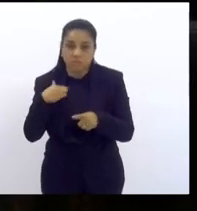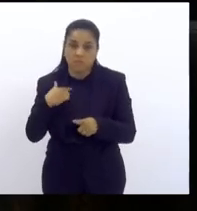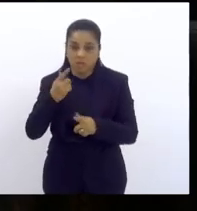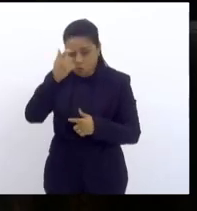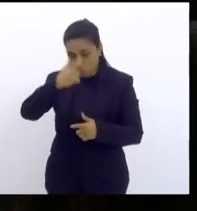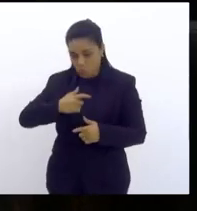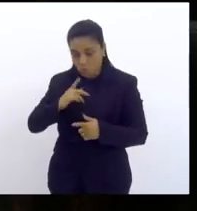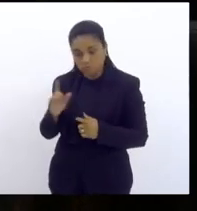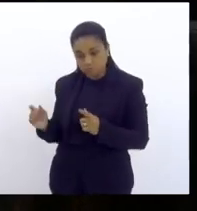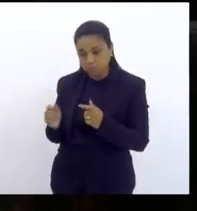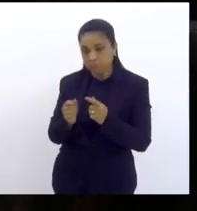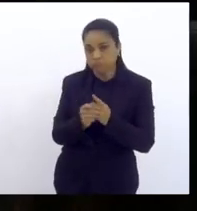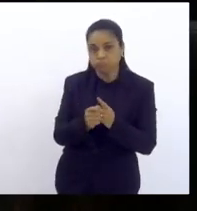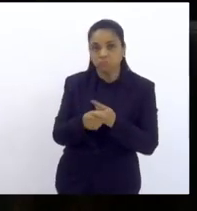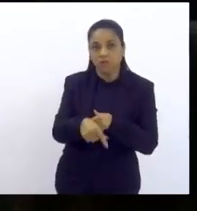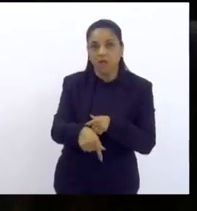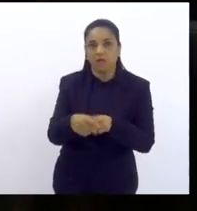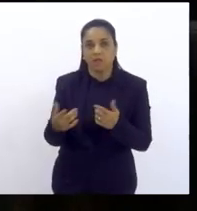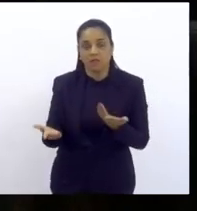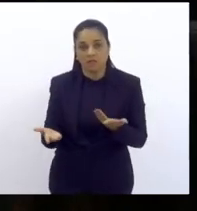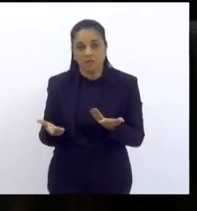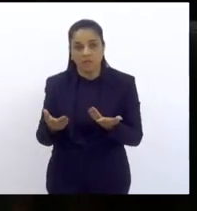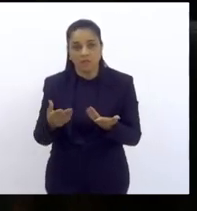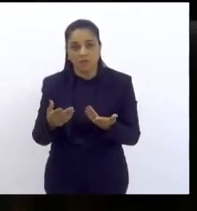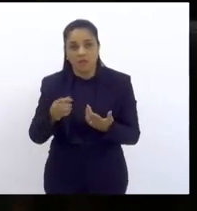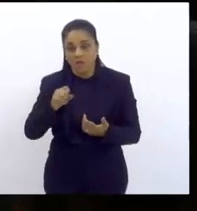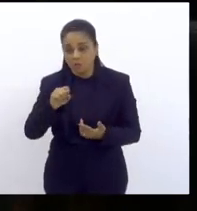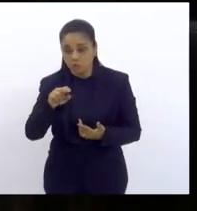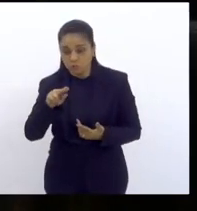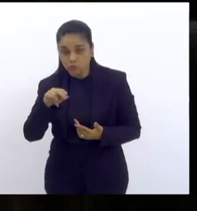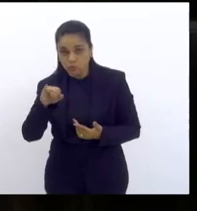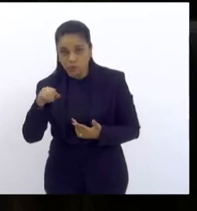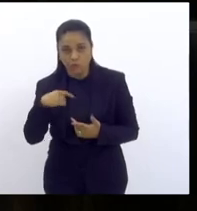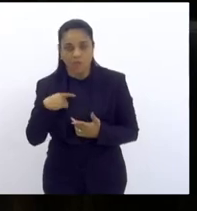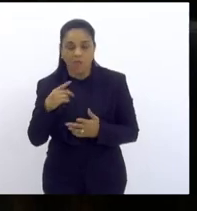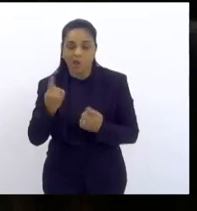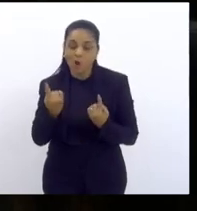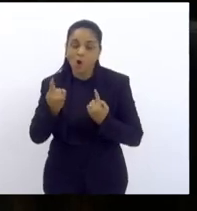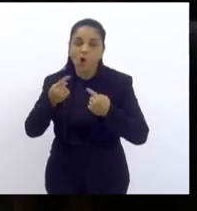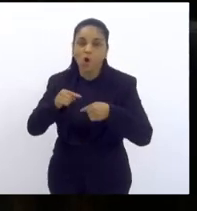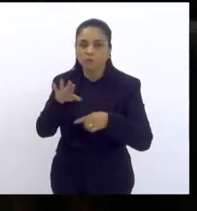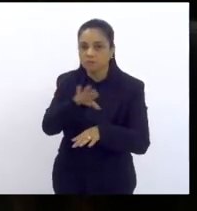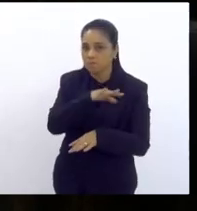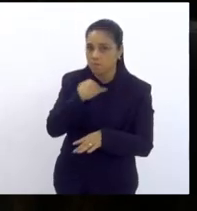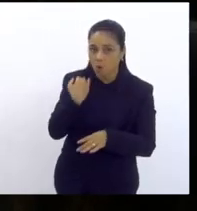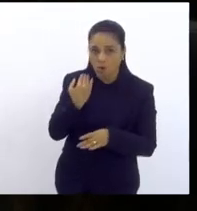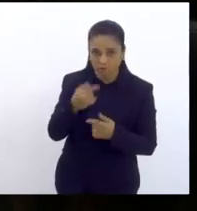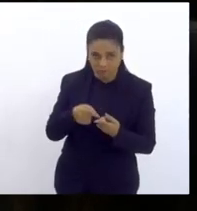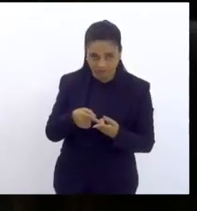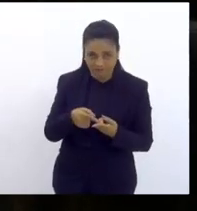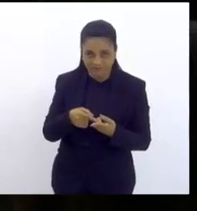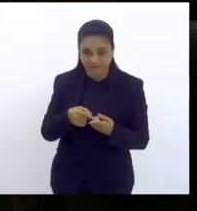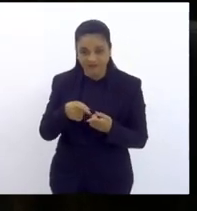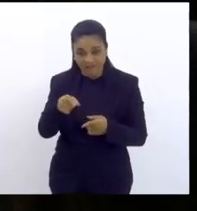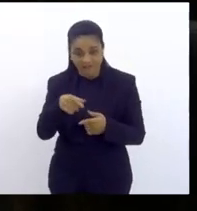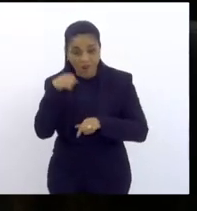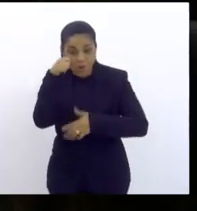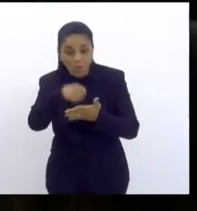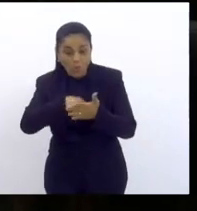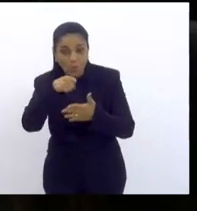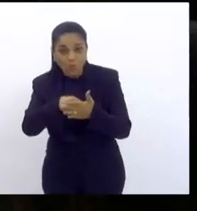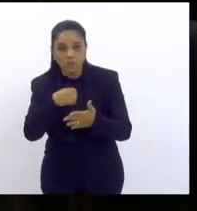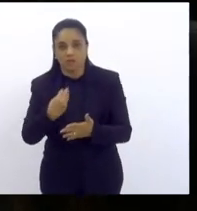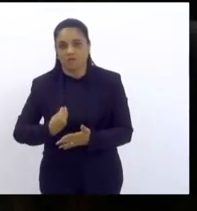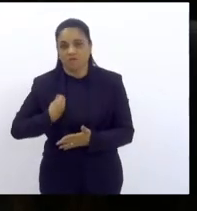a suipa ela é contra eutanásia lá na suipa nós lutamos pela vida